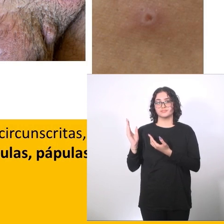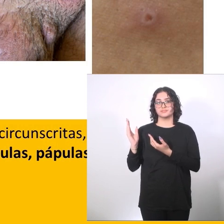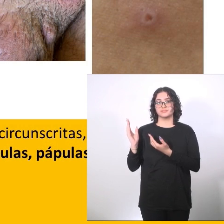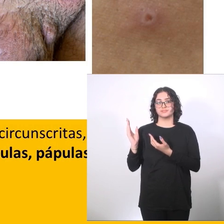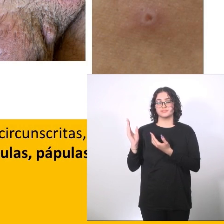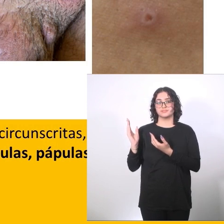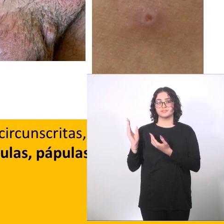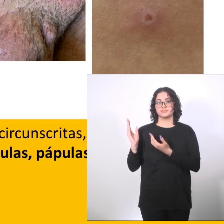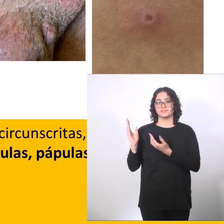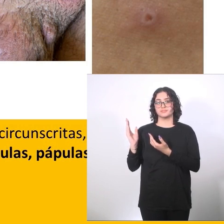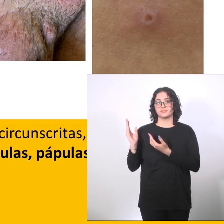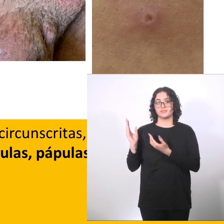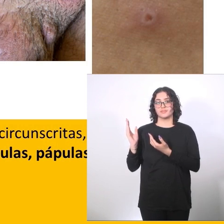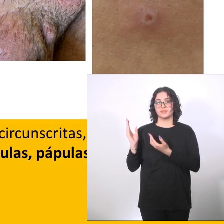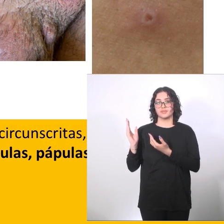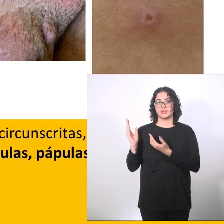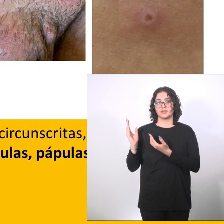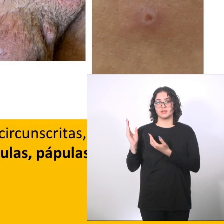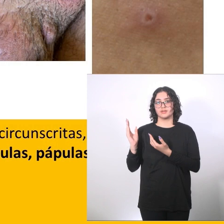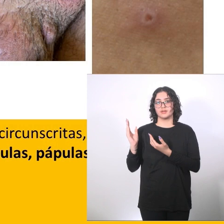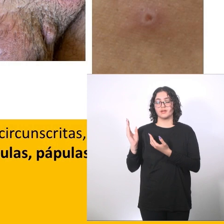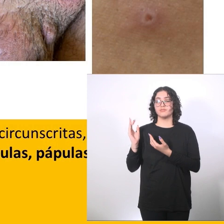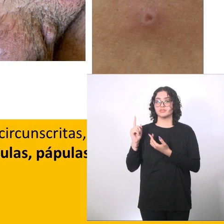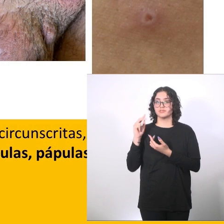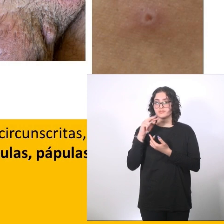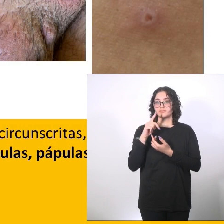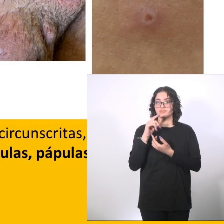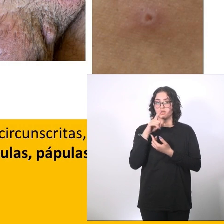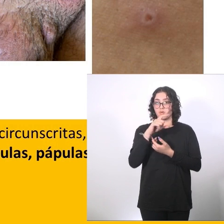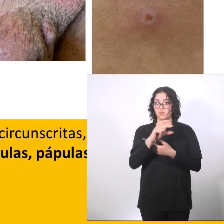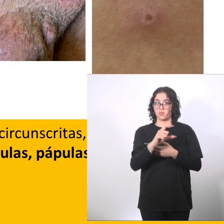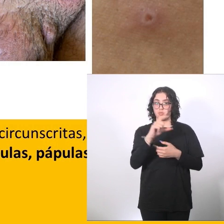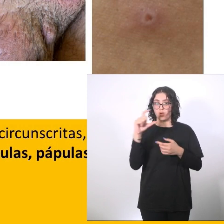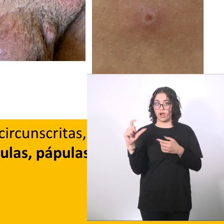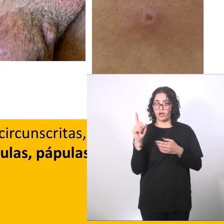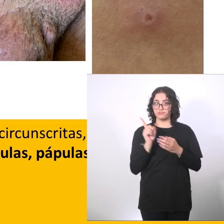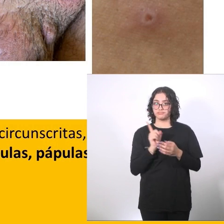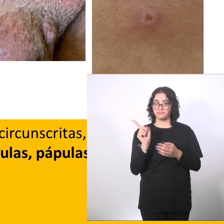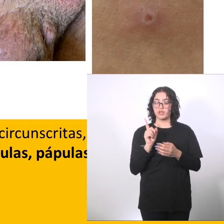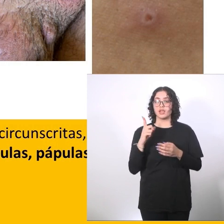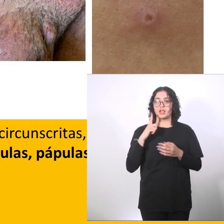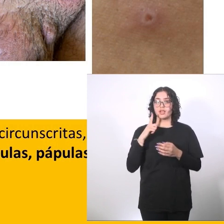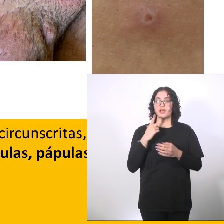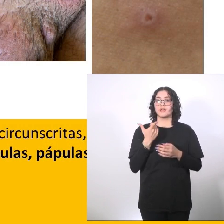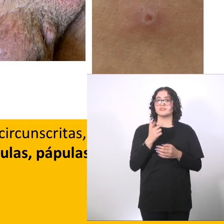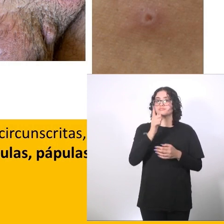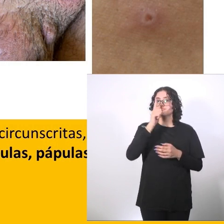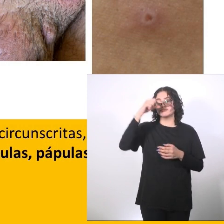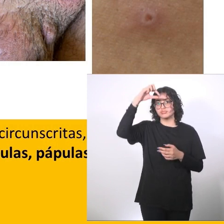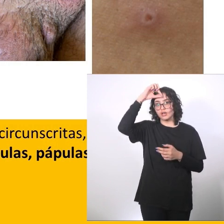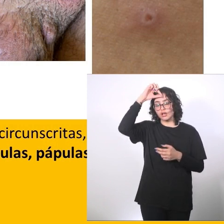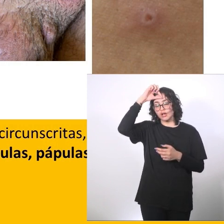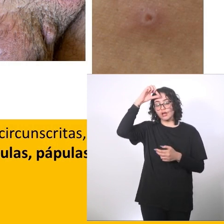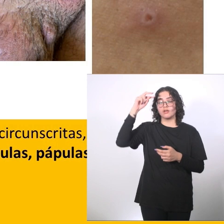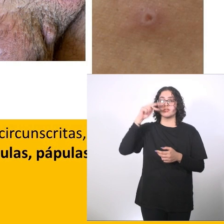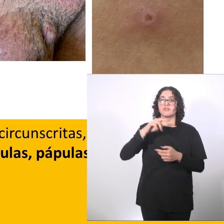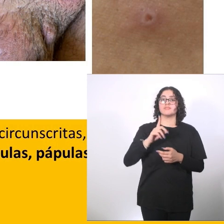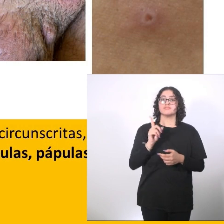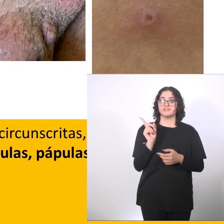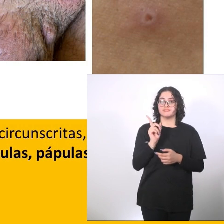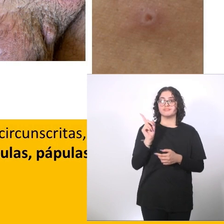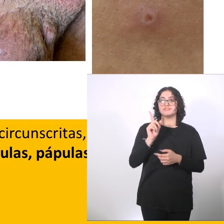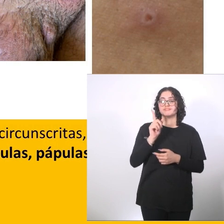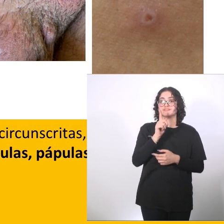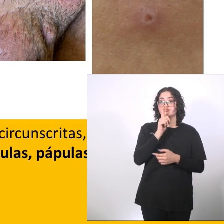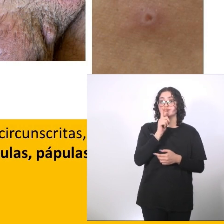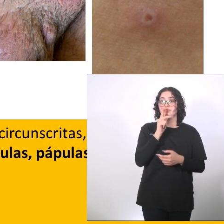ao lado, vocês vão ver lesões genitais, que estão todas as lesões na mesma fase de evolução, ali na lesão peniana.